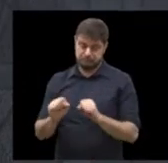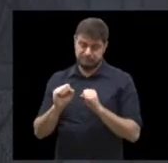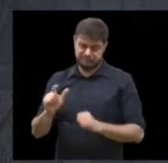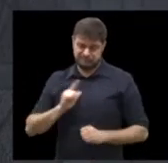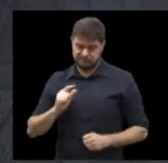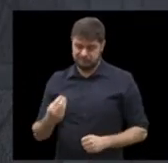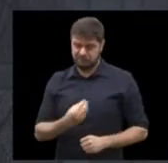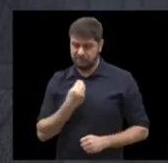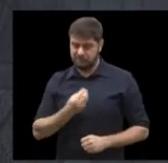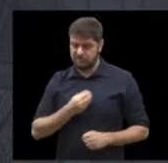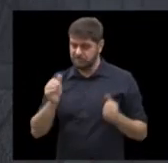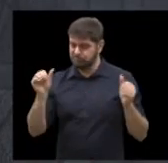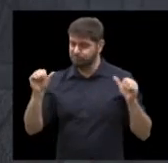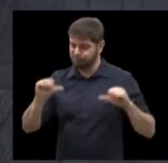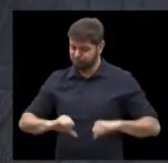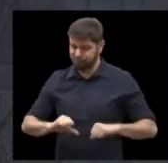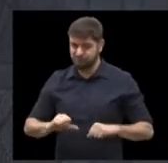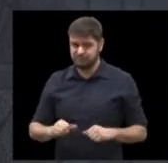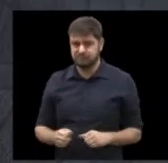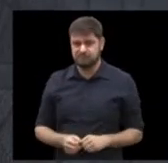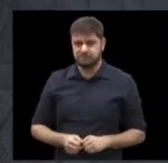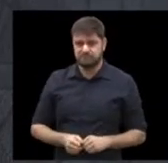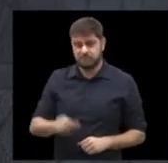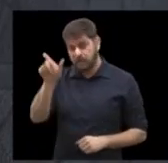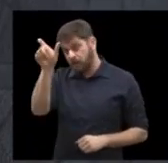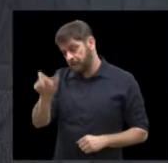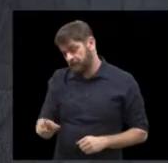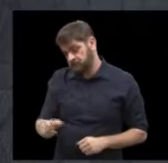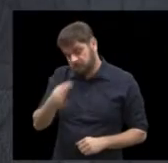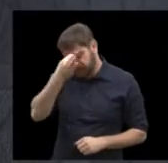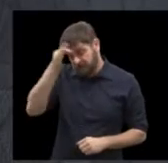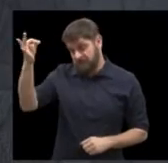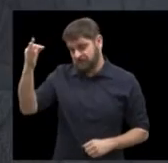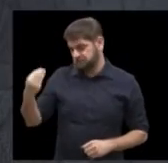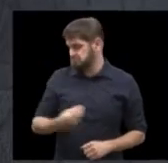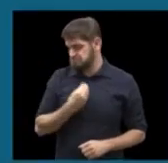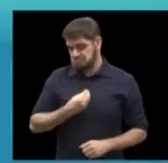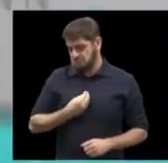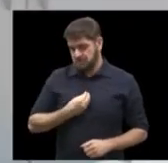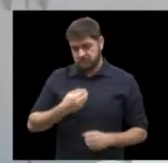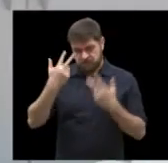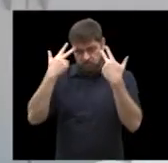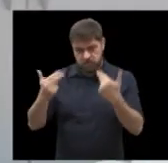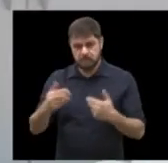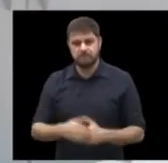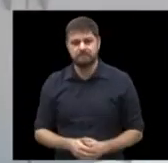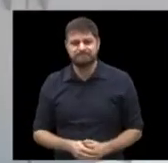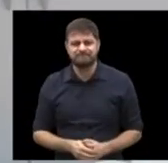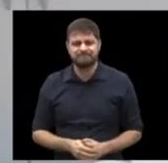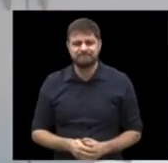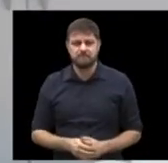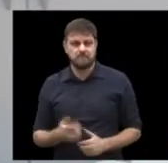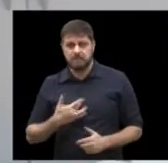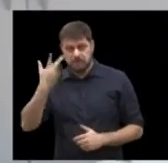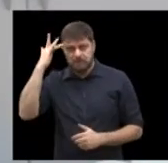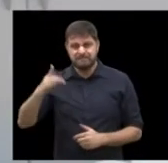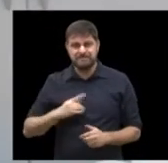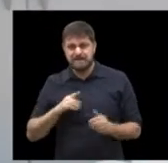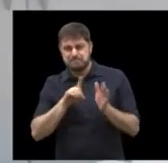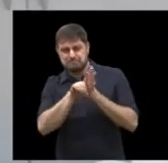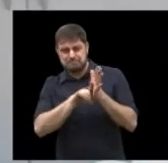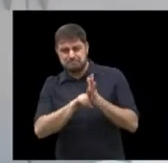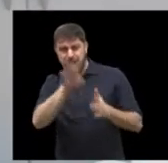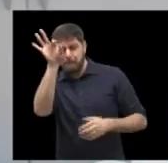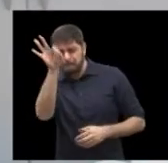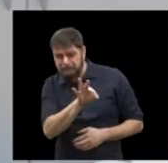severas consequências para o paciente, e às vezes o paciente tem a sorte de não ficar com sequela nenhuma. A gente não tem uma incidência específica,